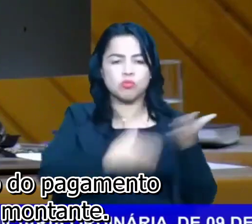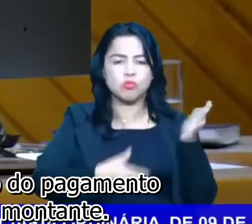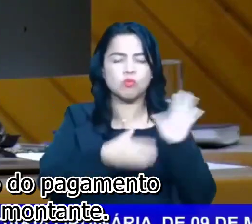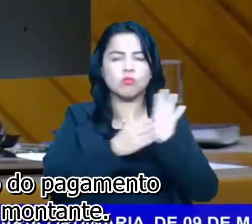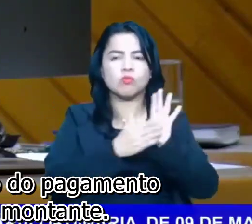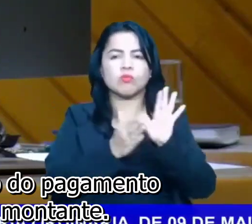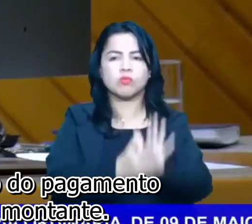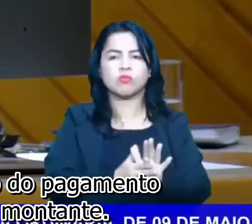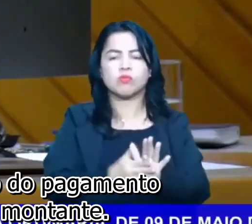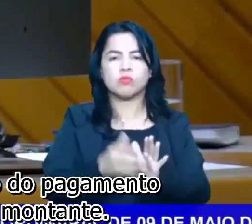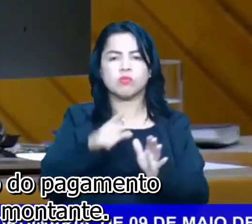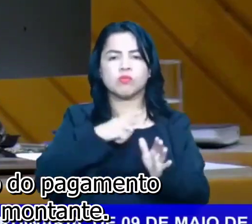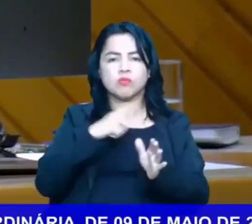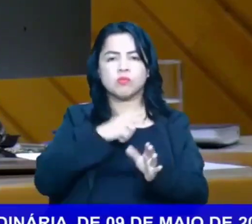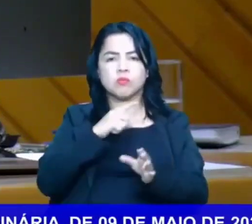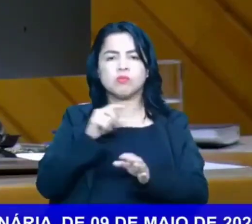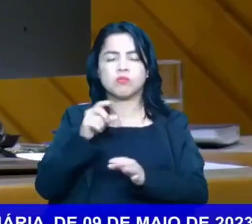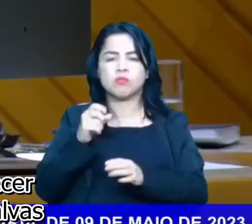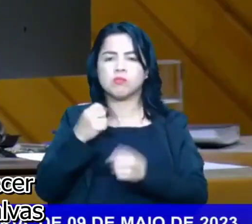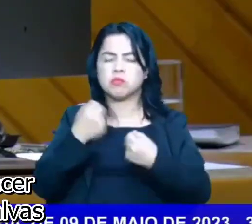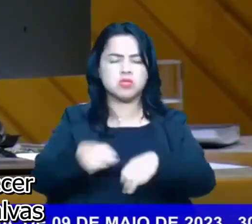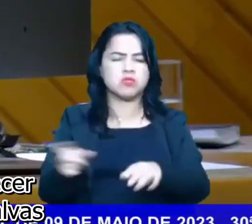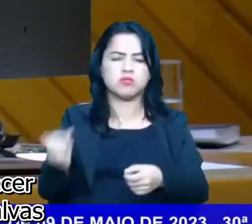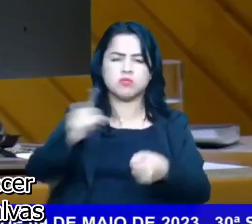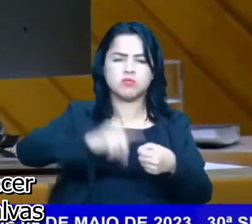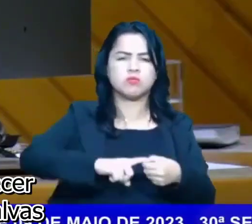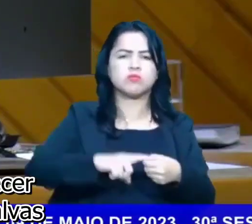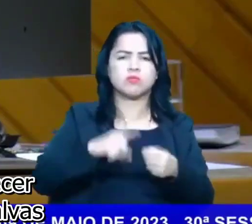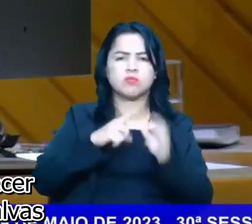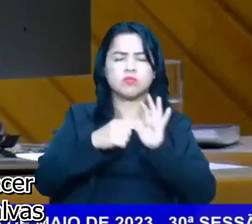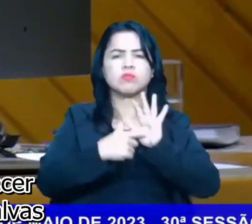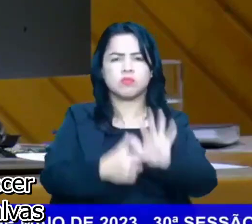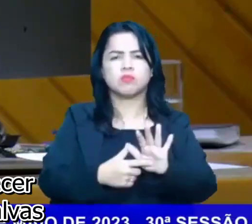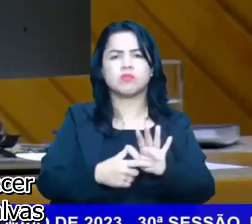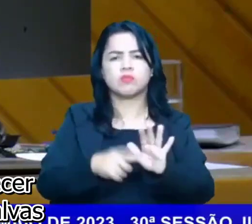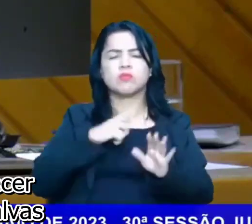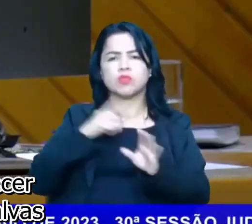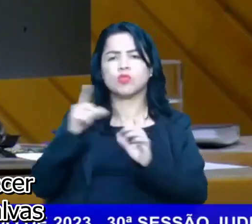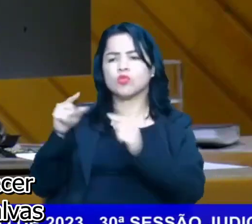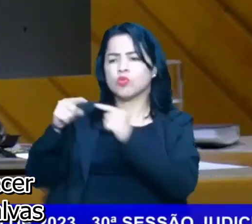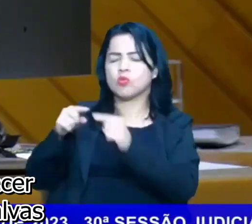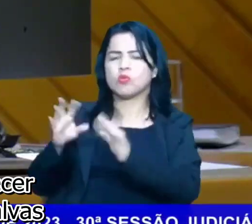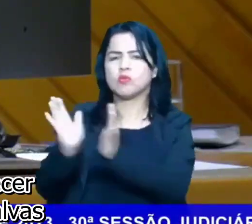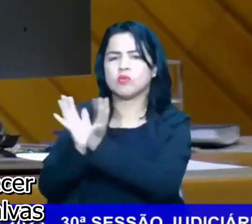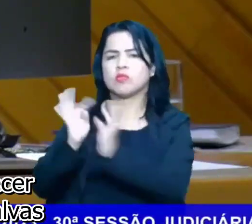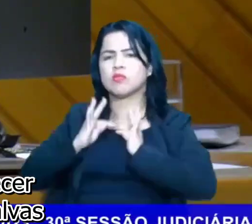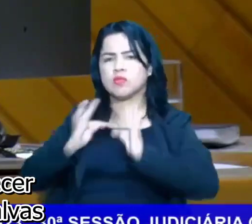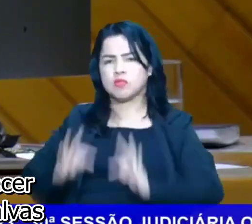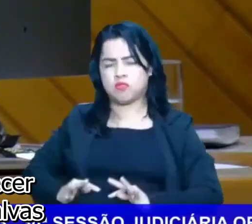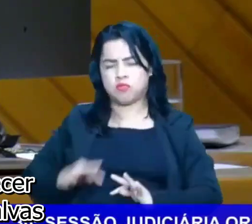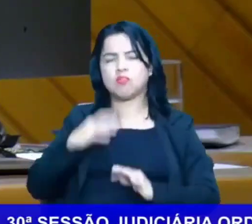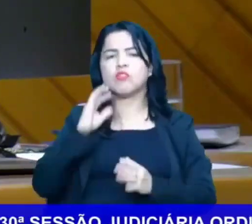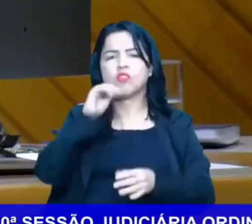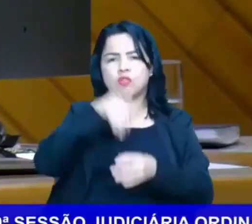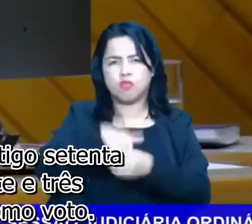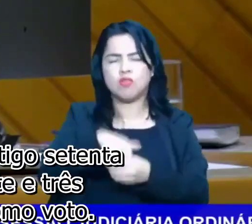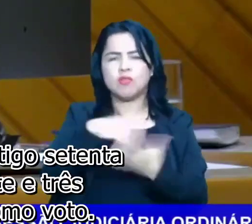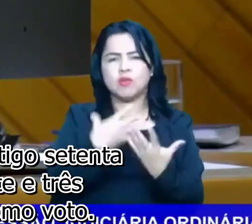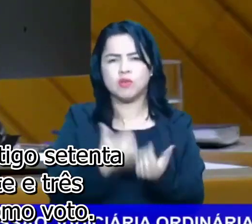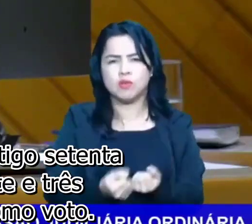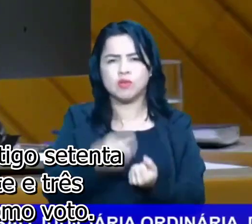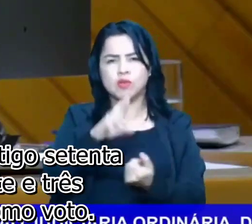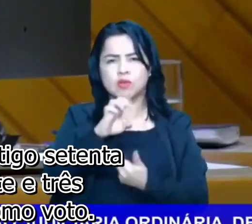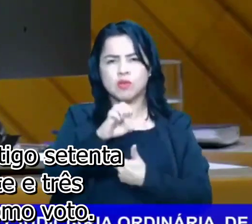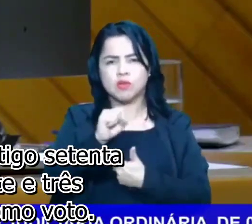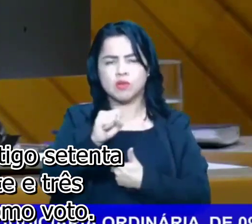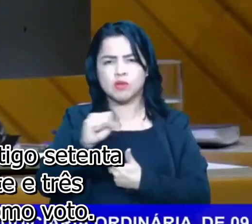desnecessária a determinação da restituição do montante. Ante o exposto, em consonância com o parecer técnico, eu voto pela aprovação com ressalvas das contas